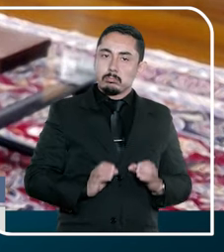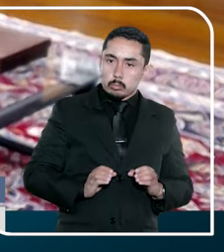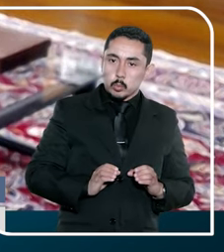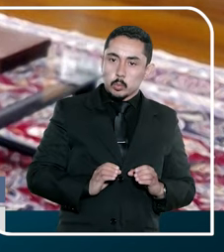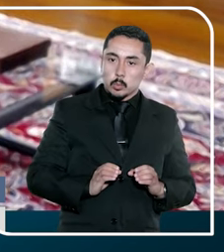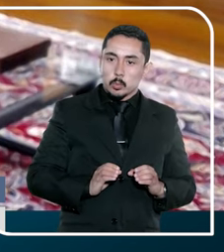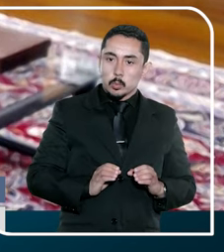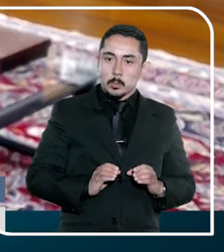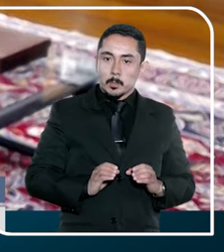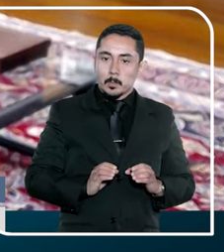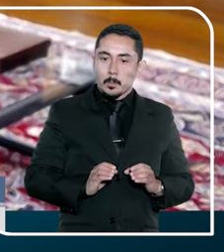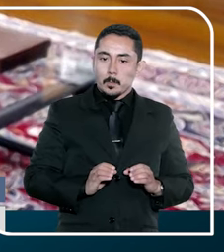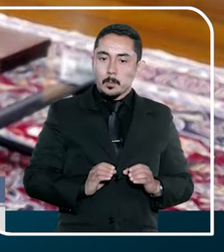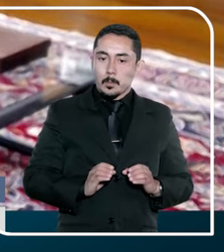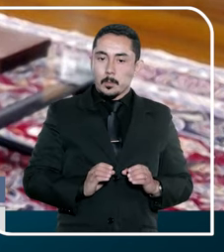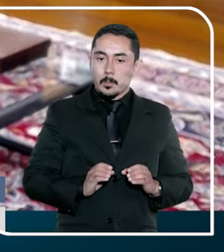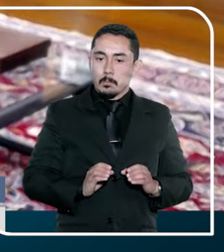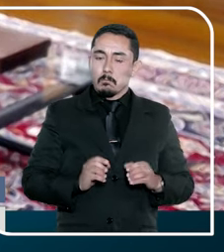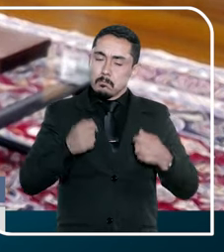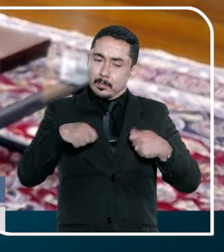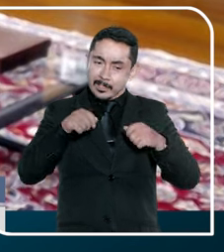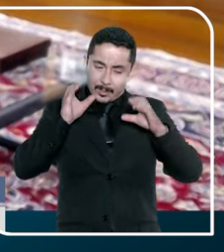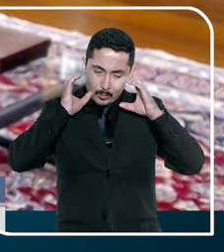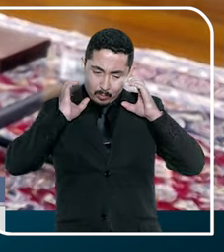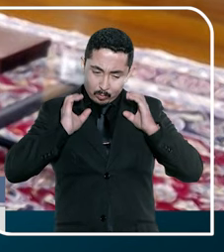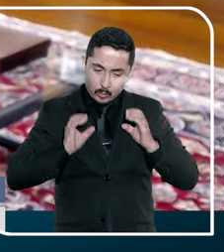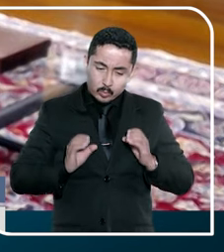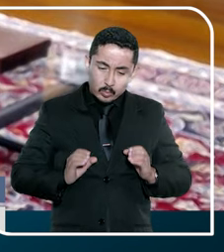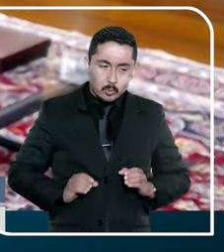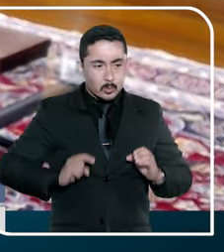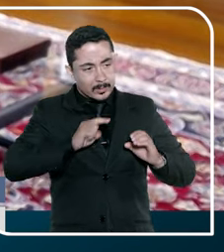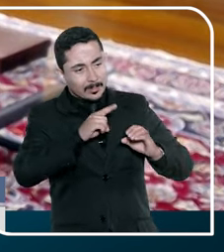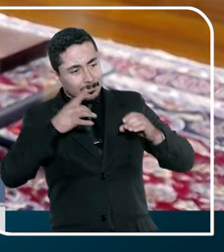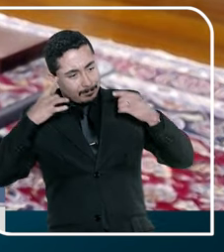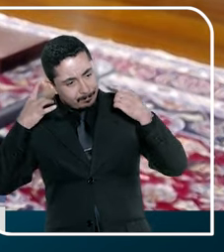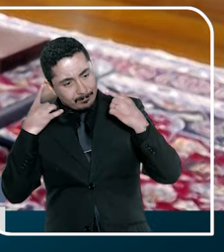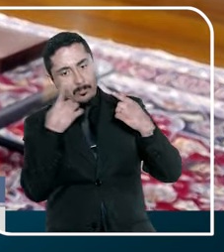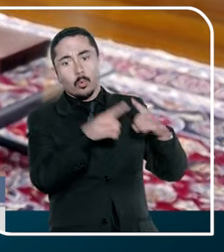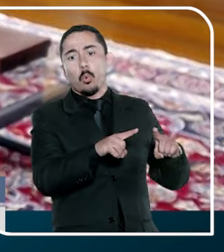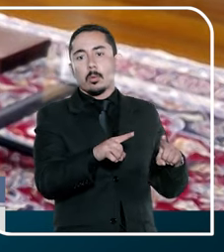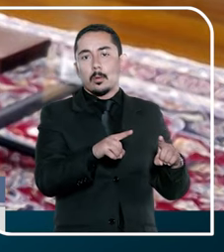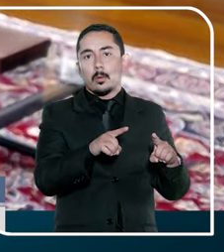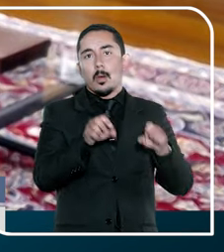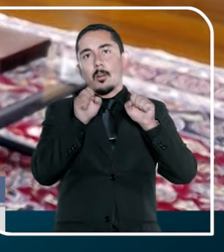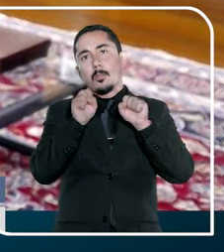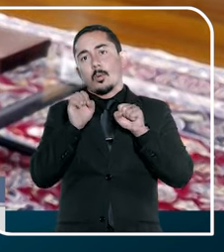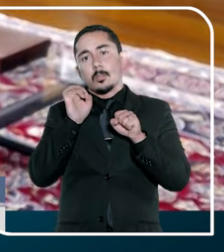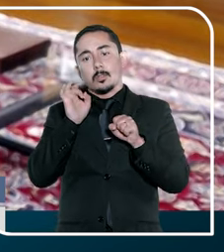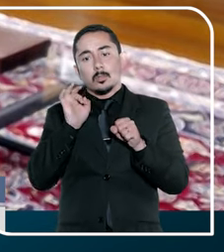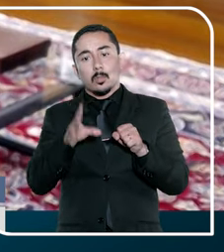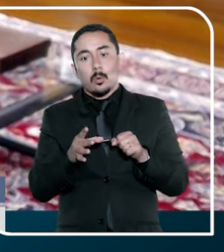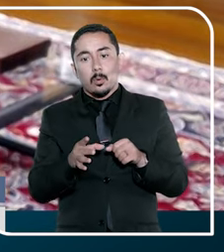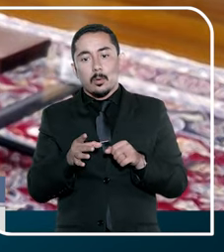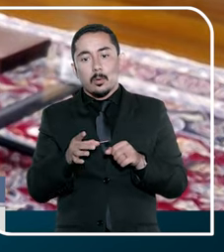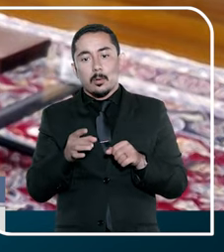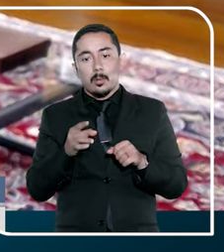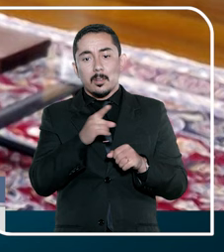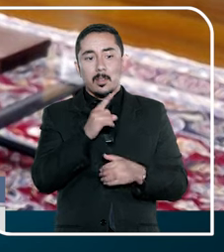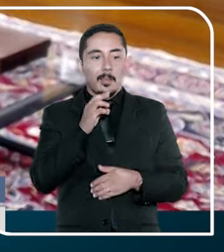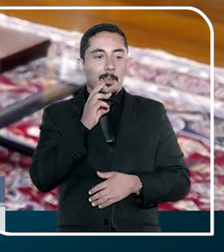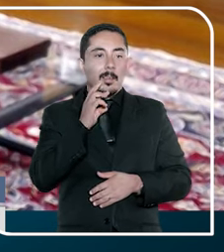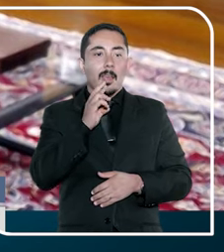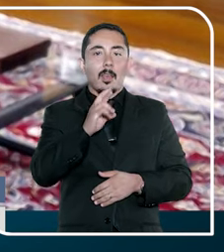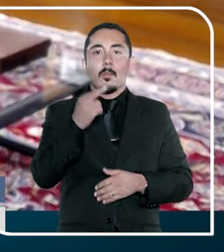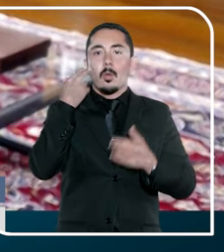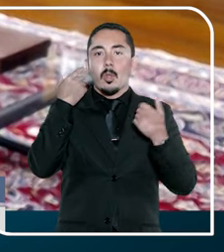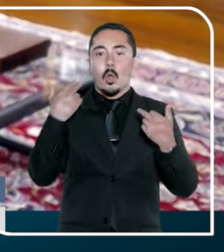seja eh minimamente ofensiva não pode ser uma conduta que traga um resultado naturalístico